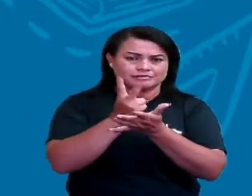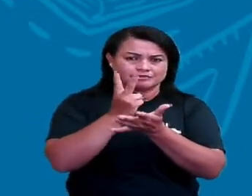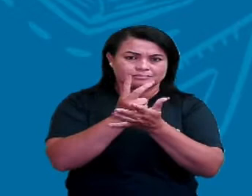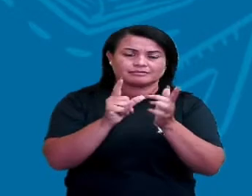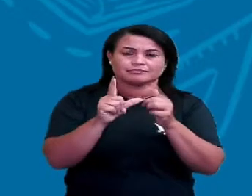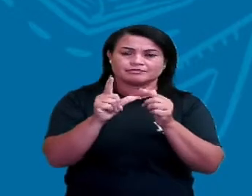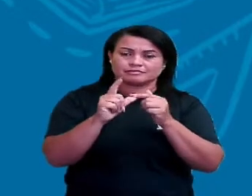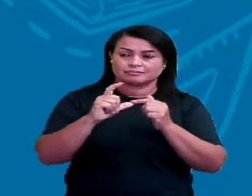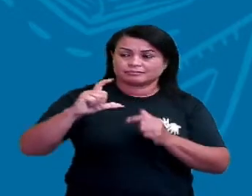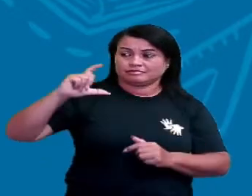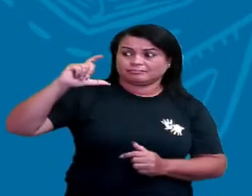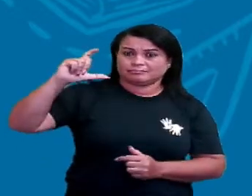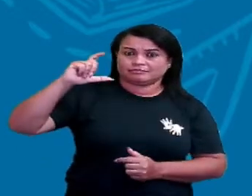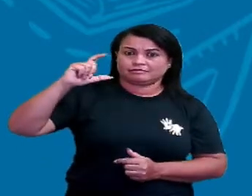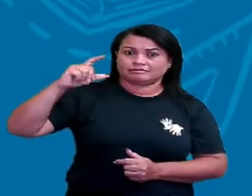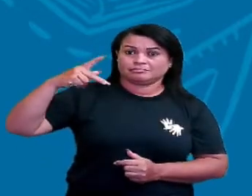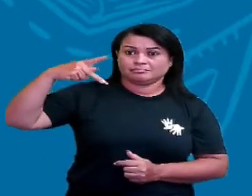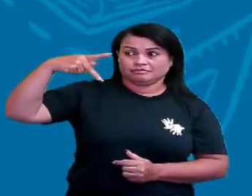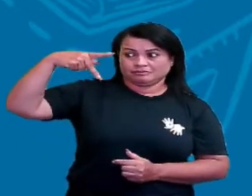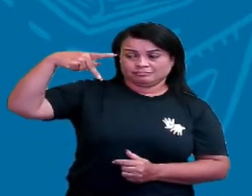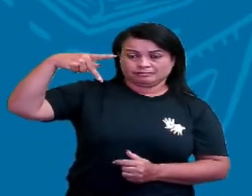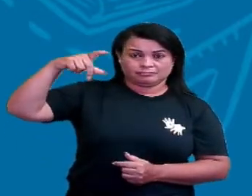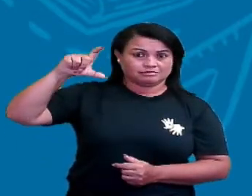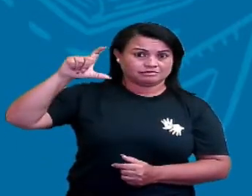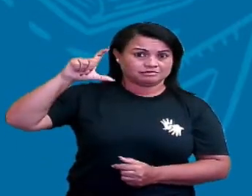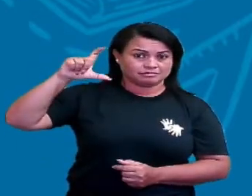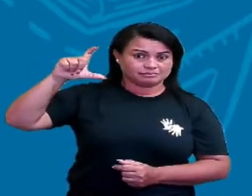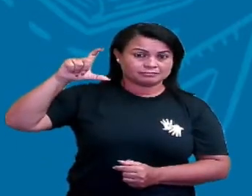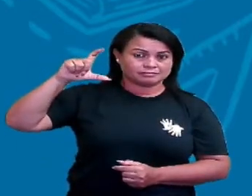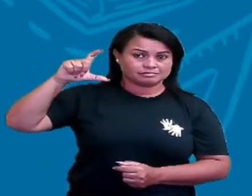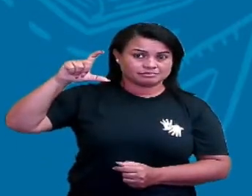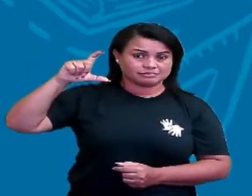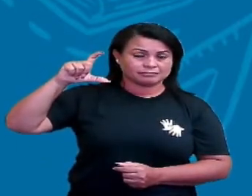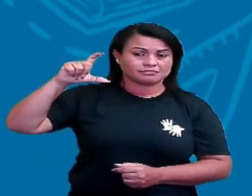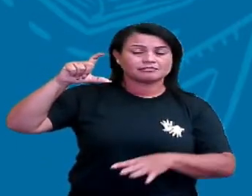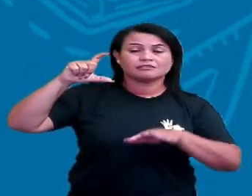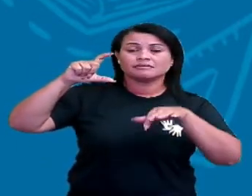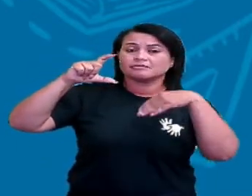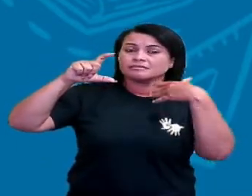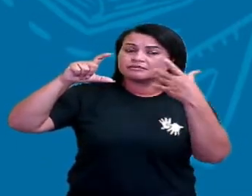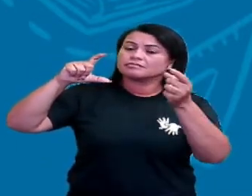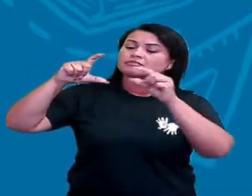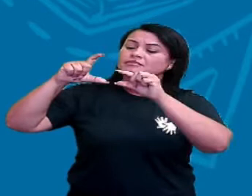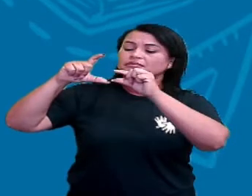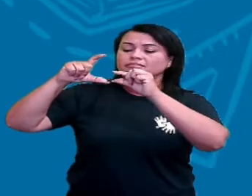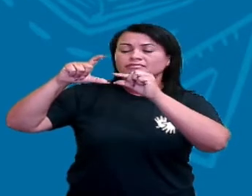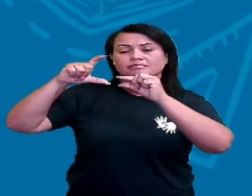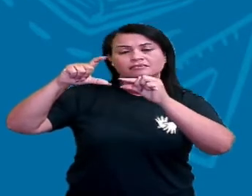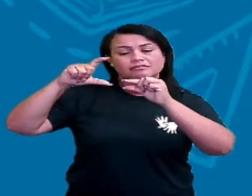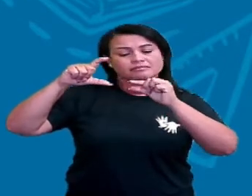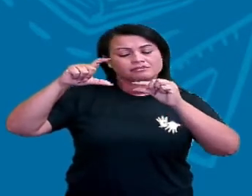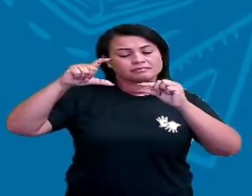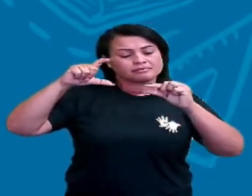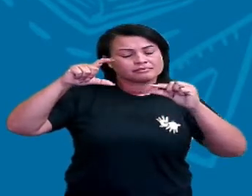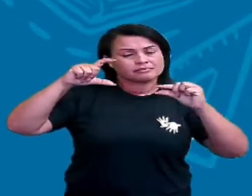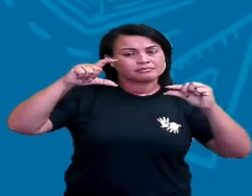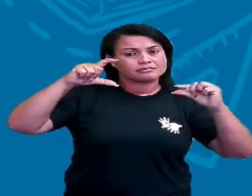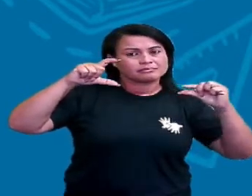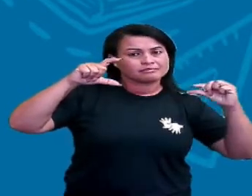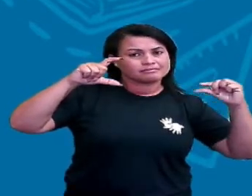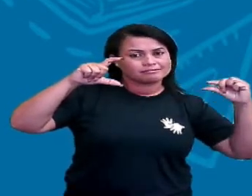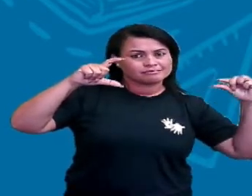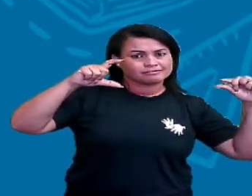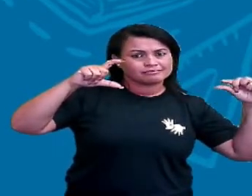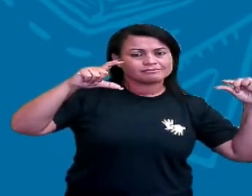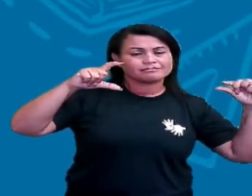também. Então, ó, o P vai ser esse aqui, maiúsculo. As outras letrinhas do nome Pernambuco,